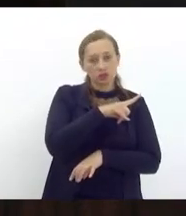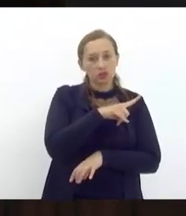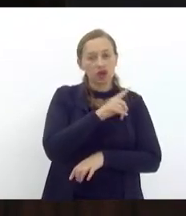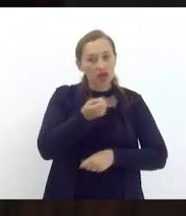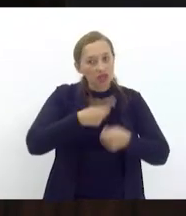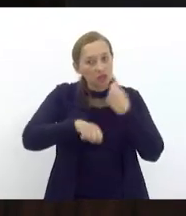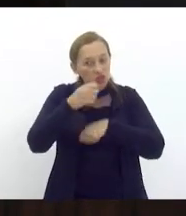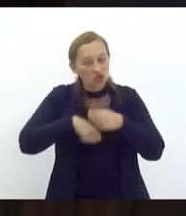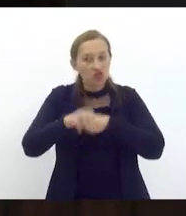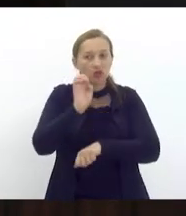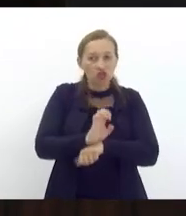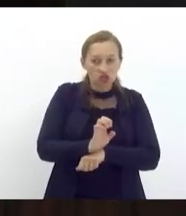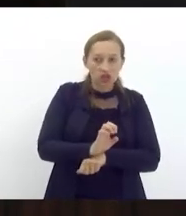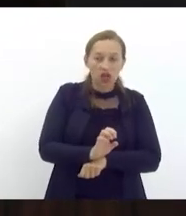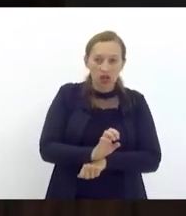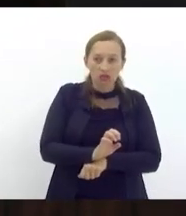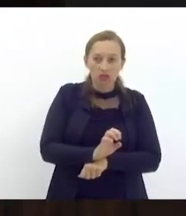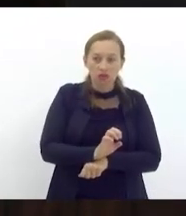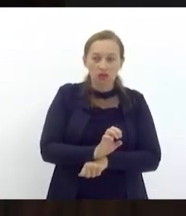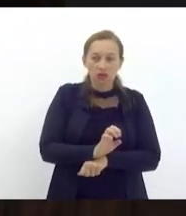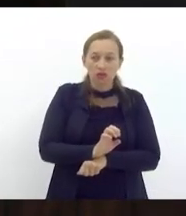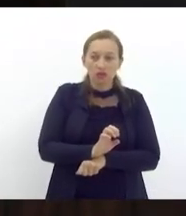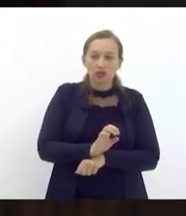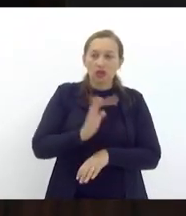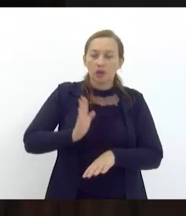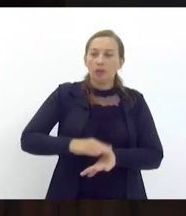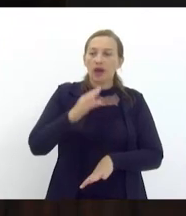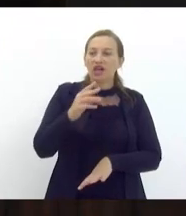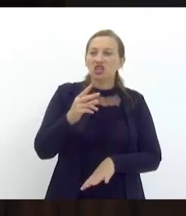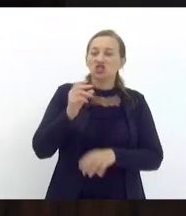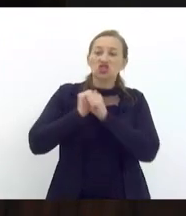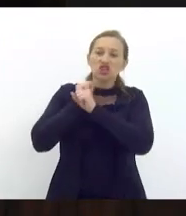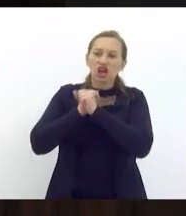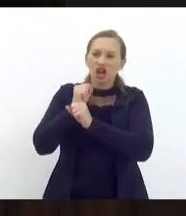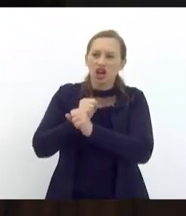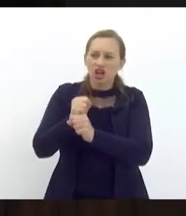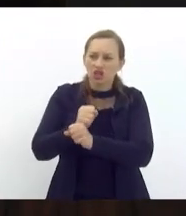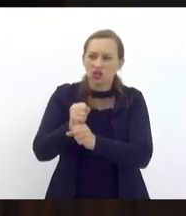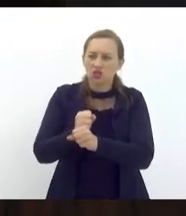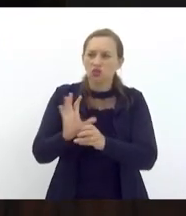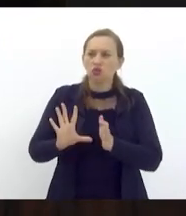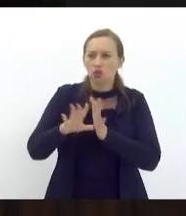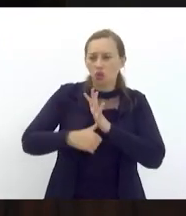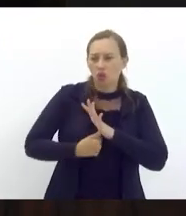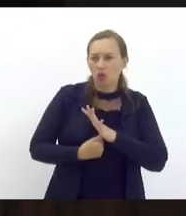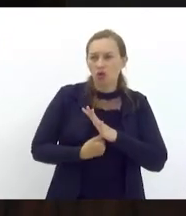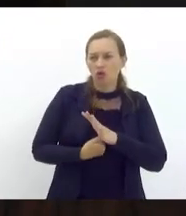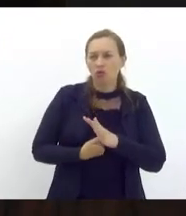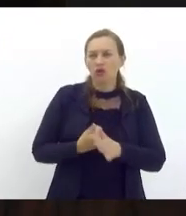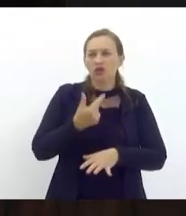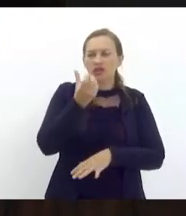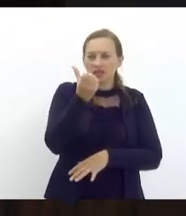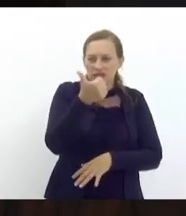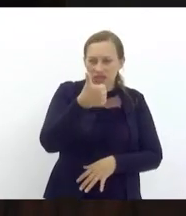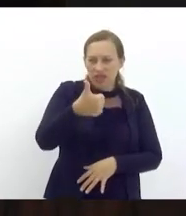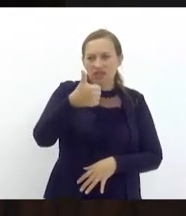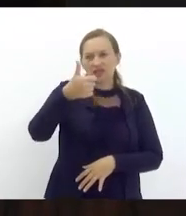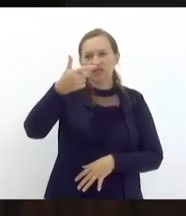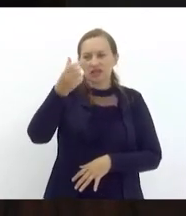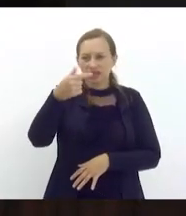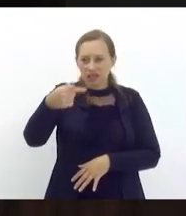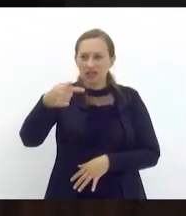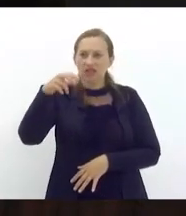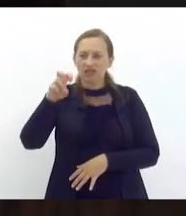cujo rombo e já vem de mais de duas décadas chega na casa de 175 bilhões de reais então assim